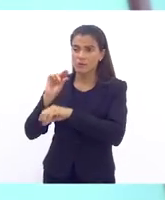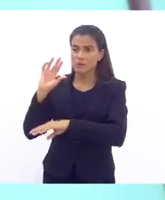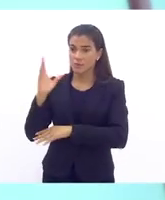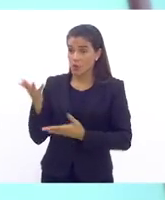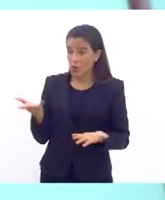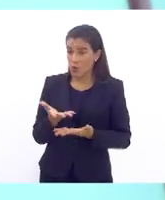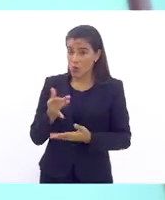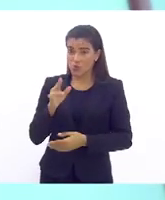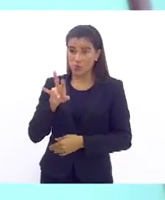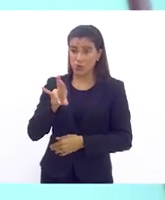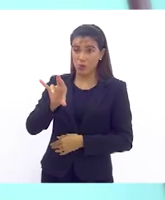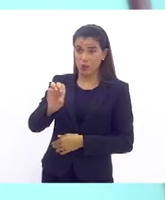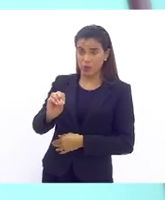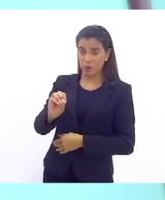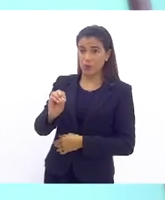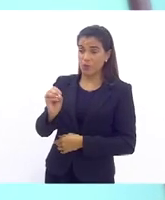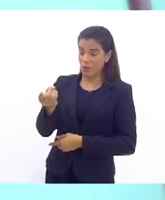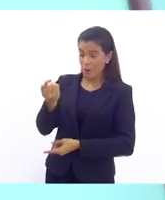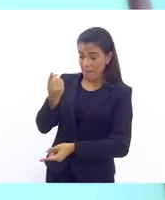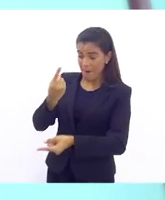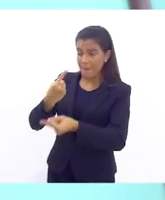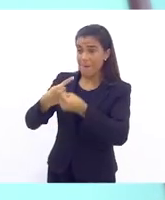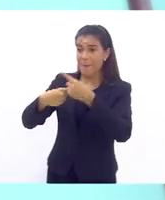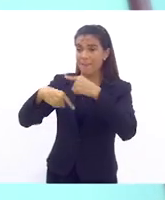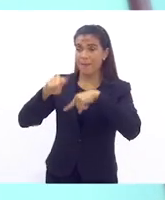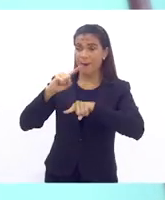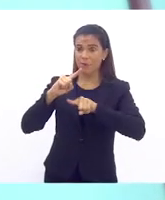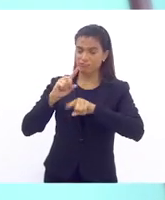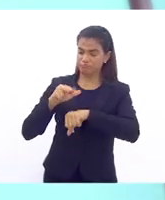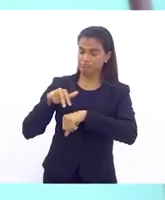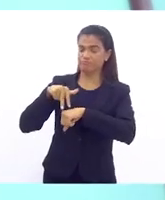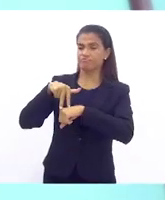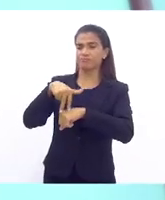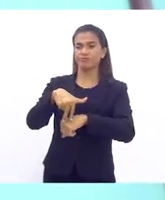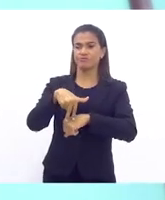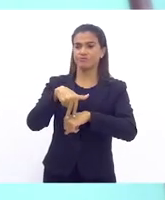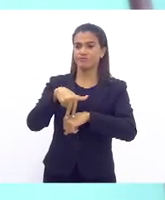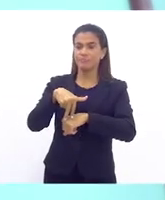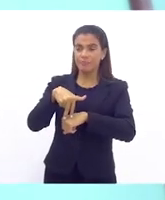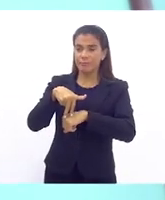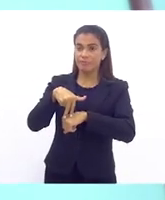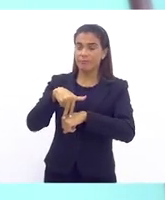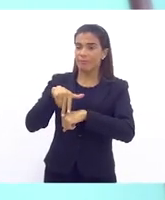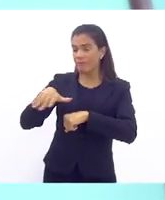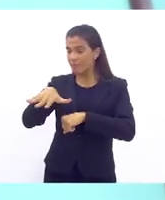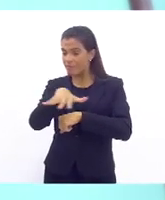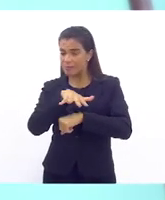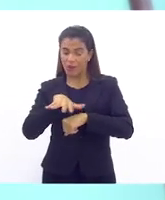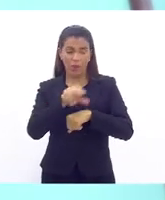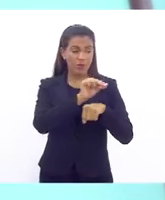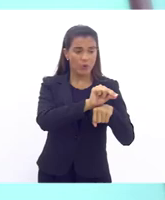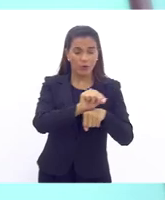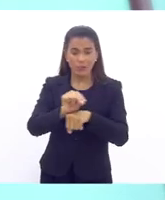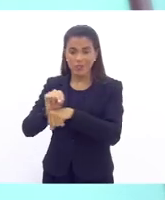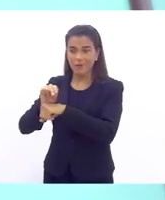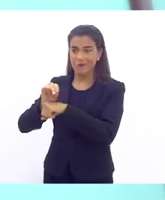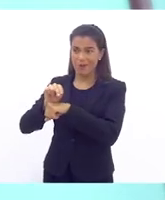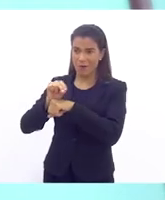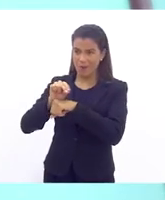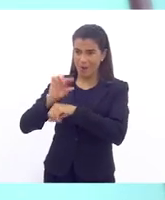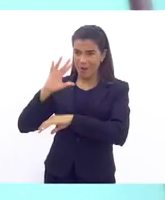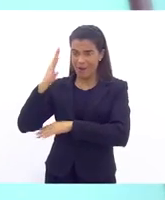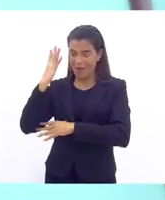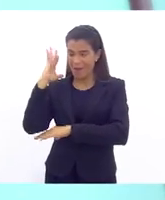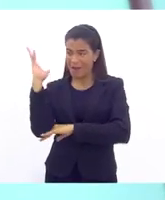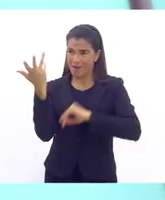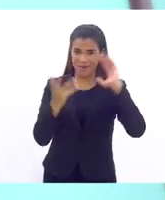hoje retoma Deputado o protagonismo dentro da da Constelação Ambiental no Brasil e para o mundo